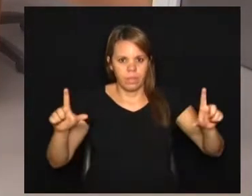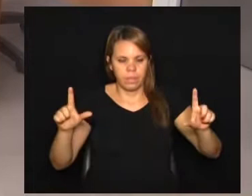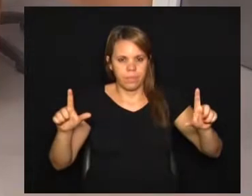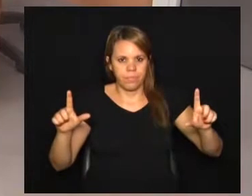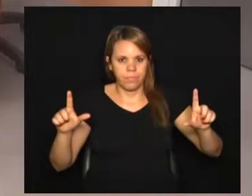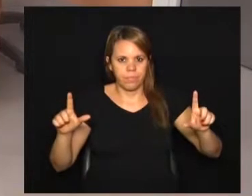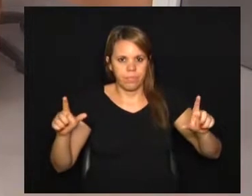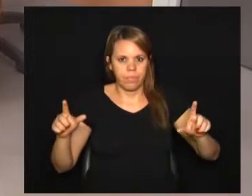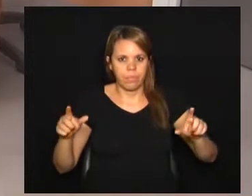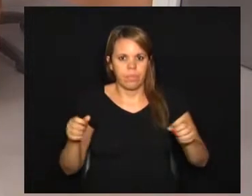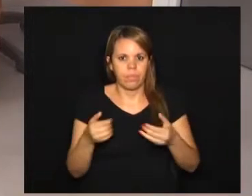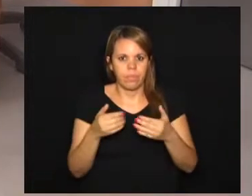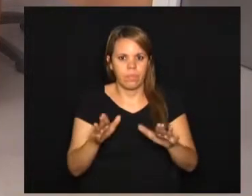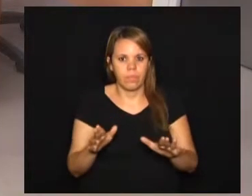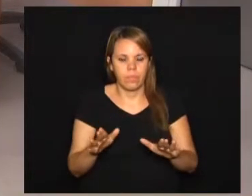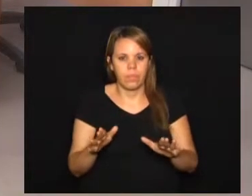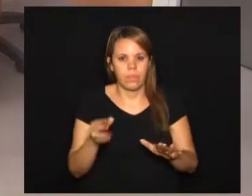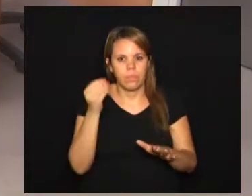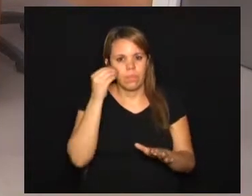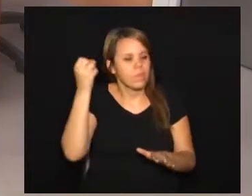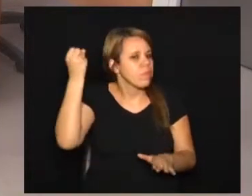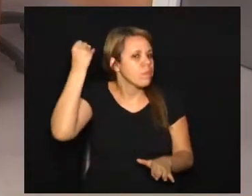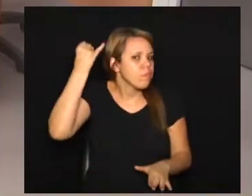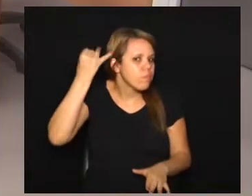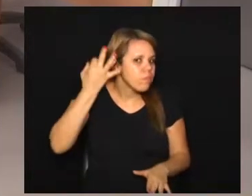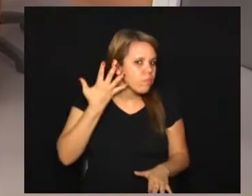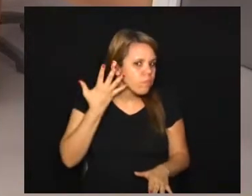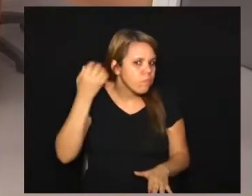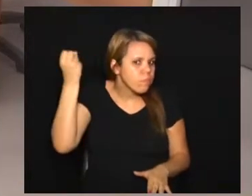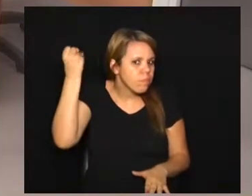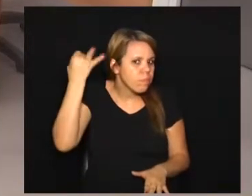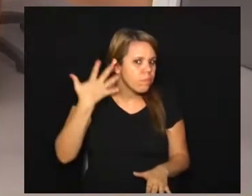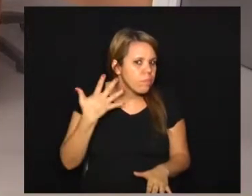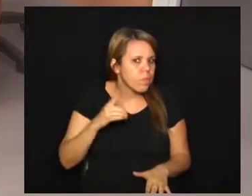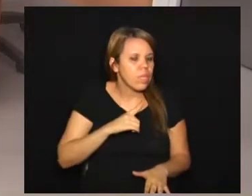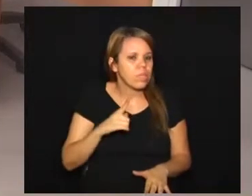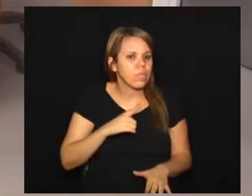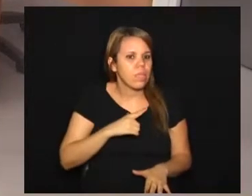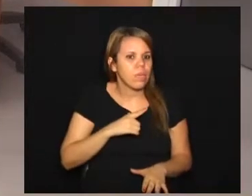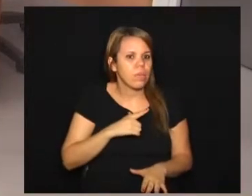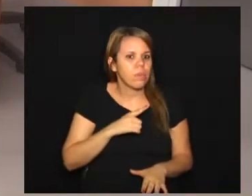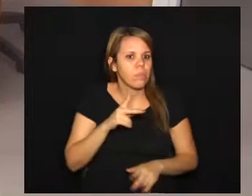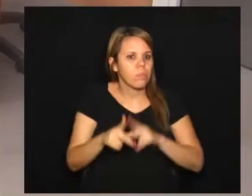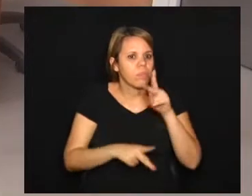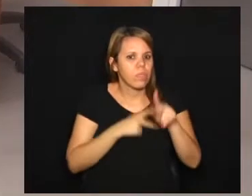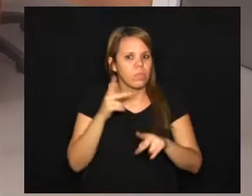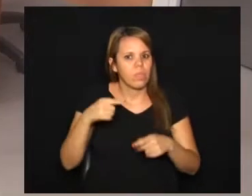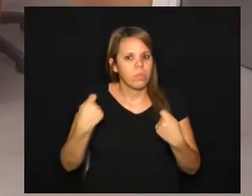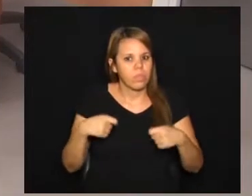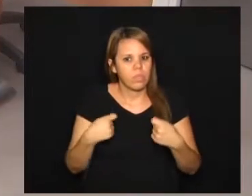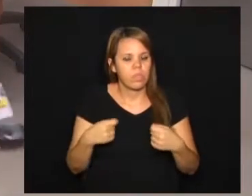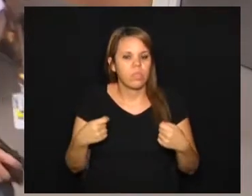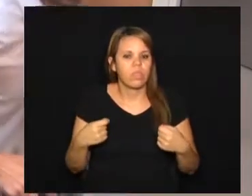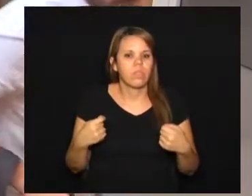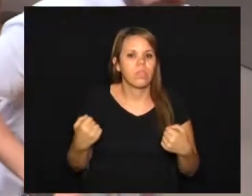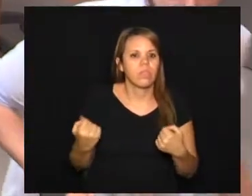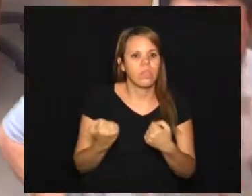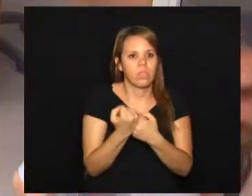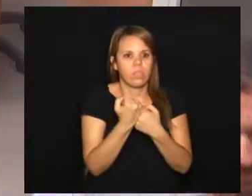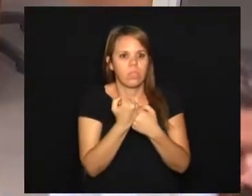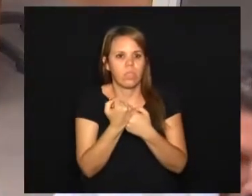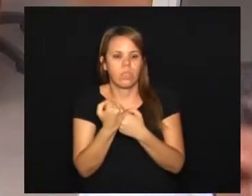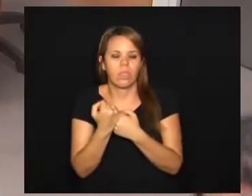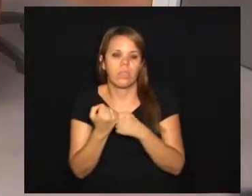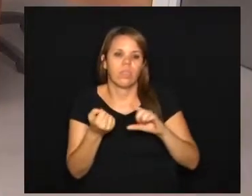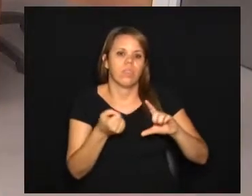tomar a liberdade de tentar fazer uma audiodescrição, já que nós temos companheiros, né, que precisam desse recurso. Embora eu não